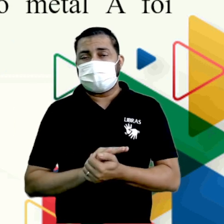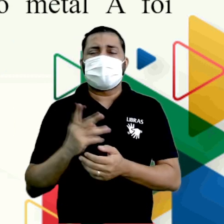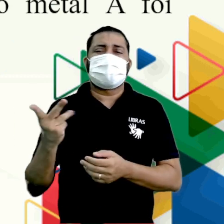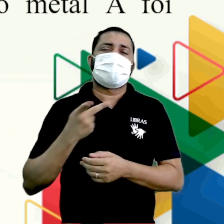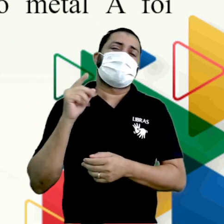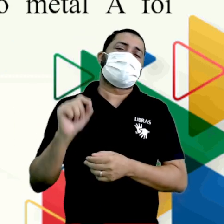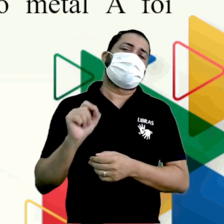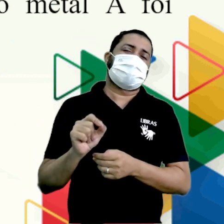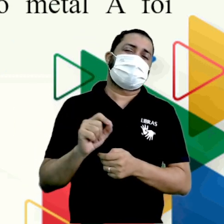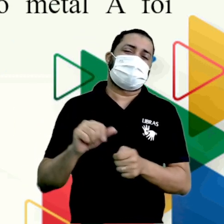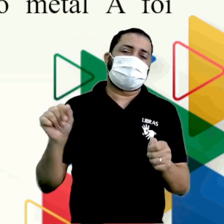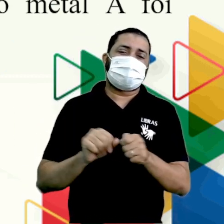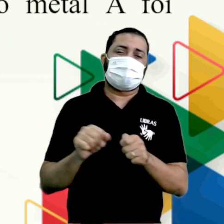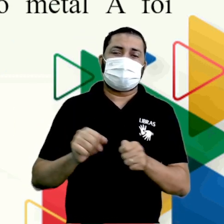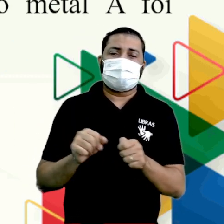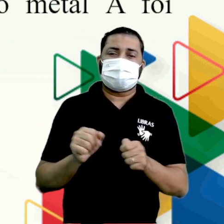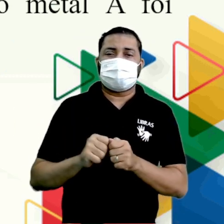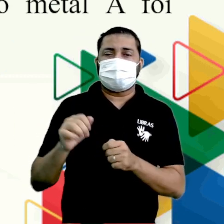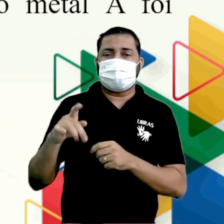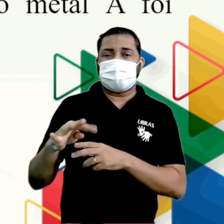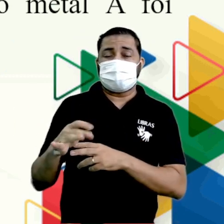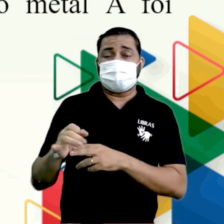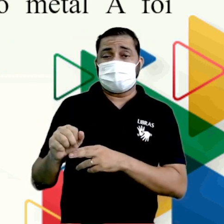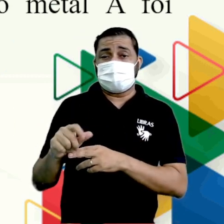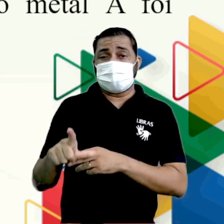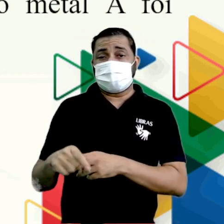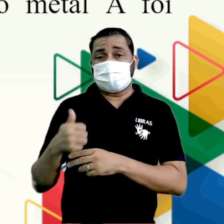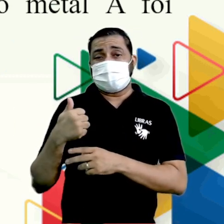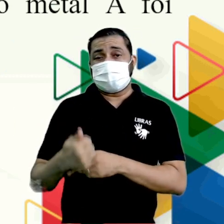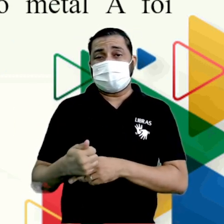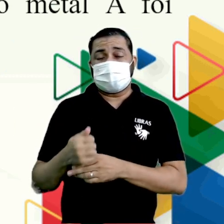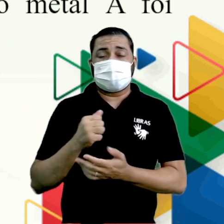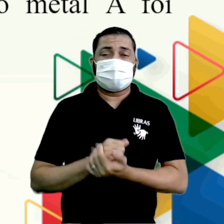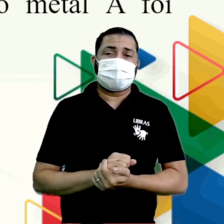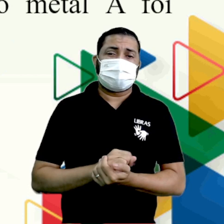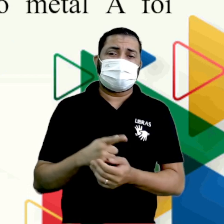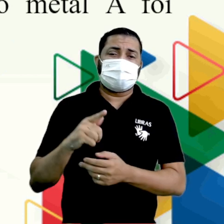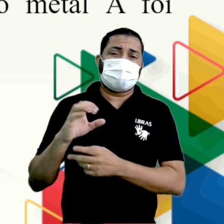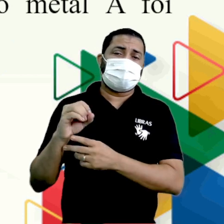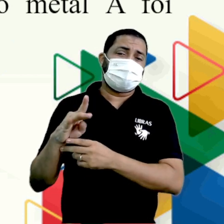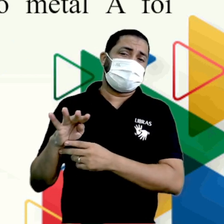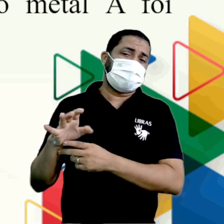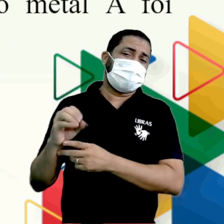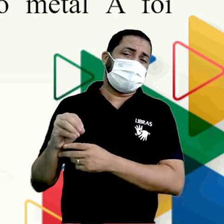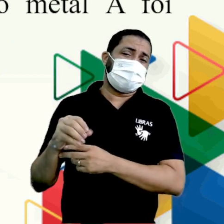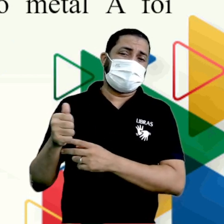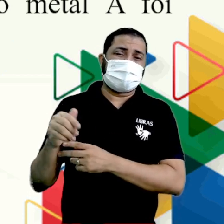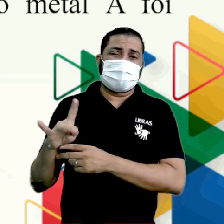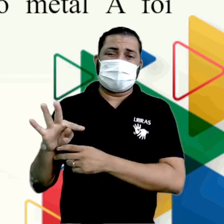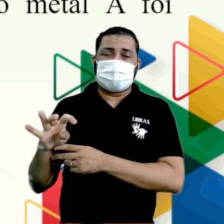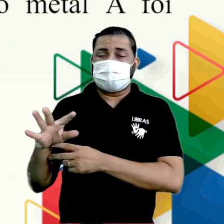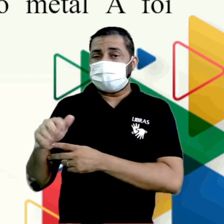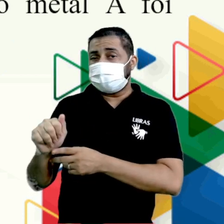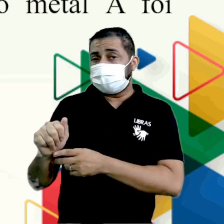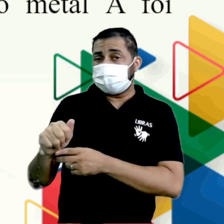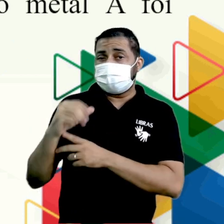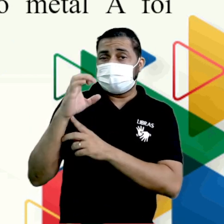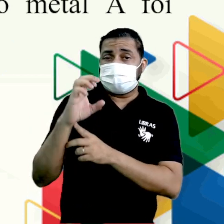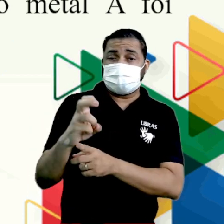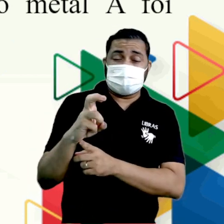diz. Formato do metal A. Ele é um metal cúbico de aresta 5